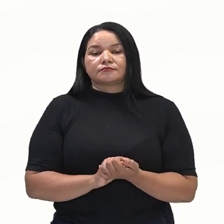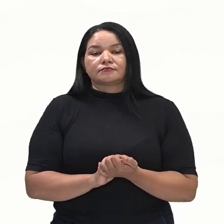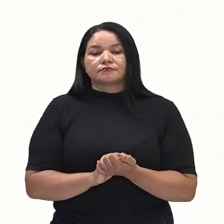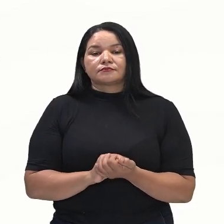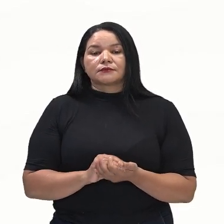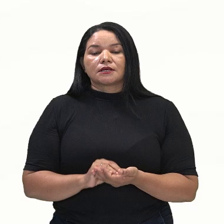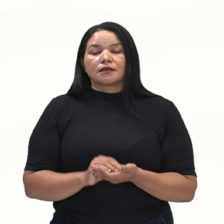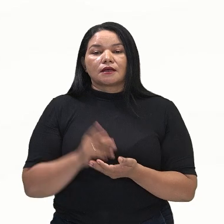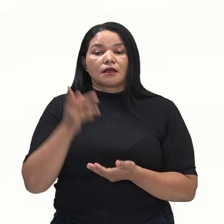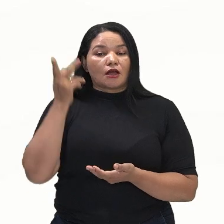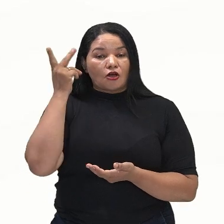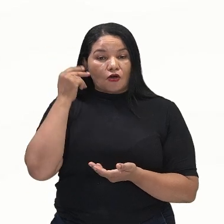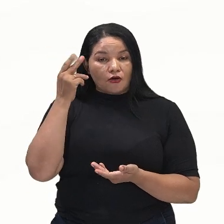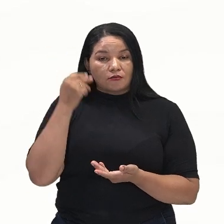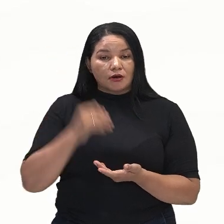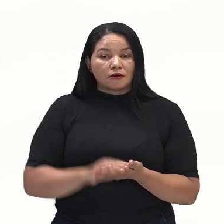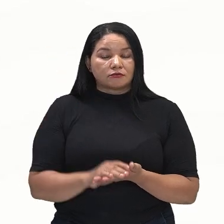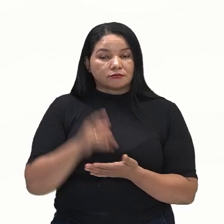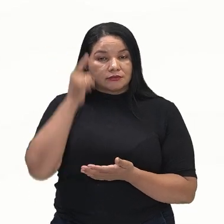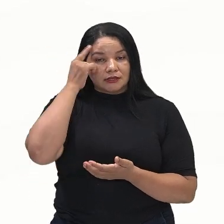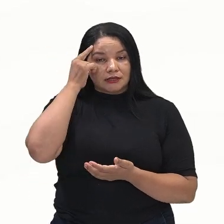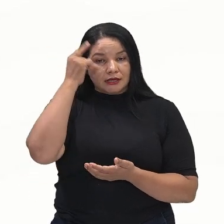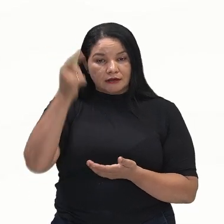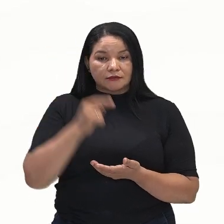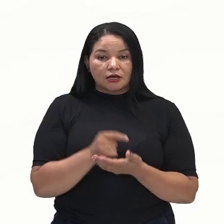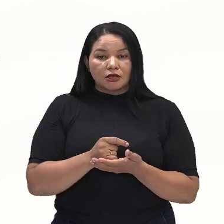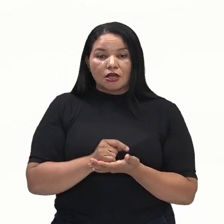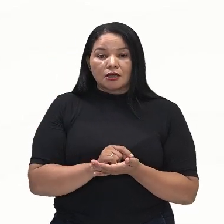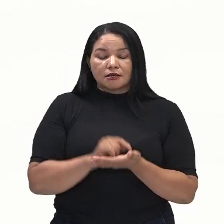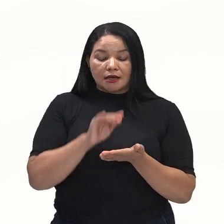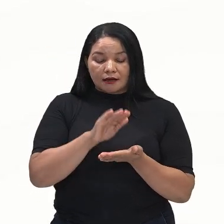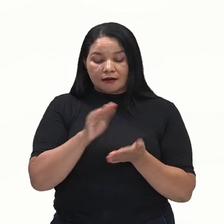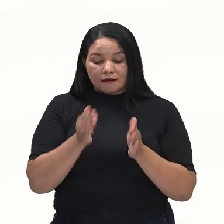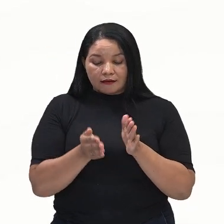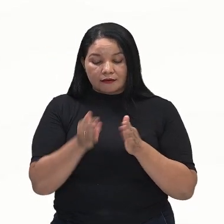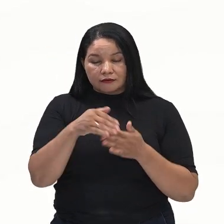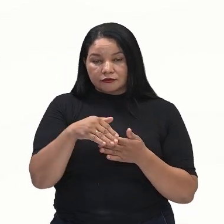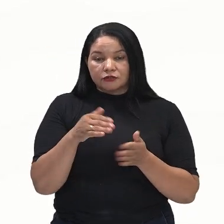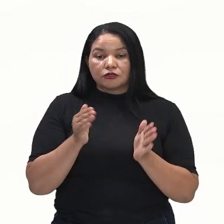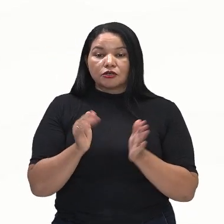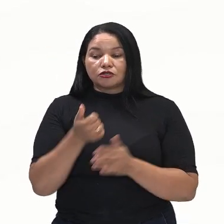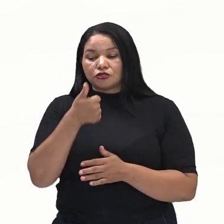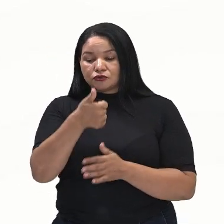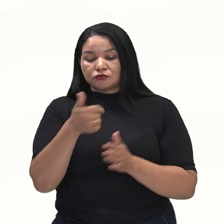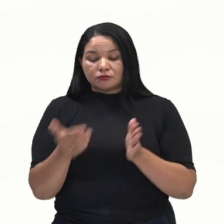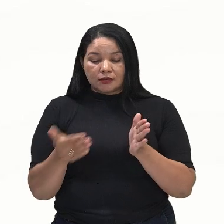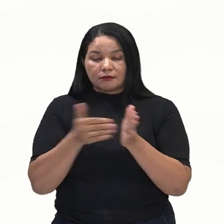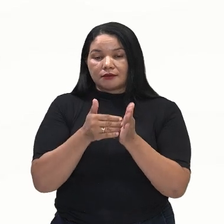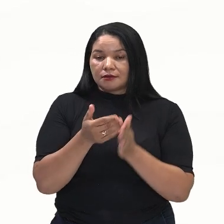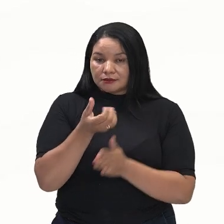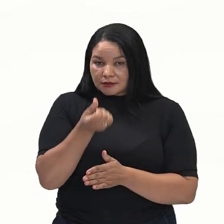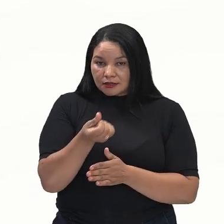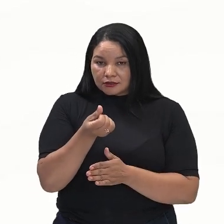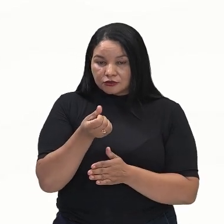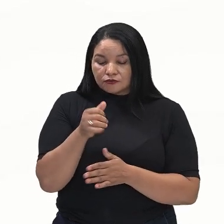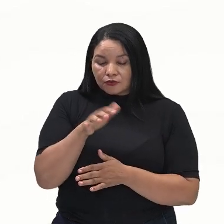é comum, não se esqueçam que o espaço amostral dele vai de 1 até 6,